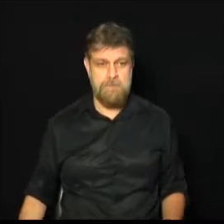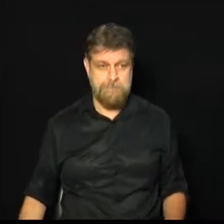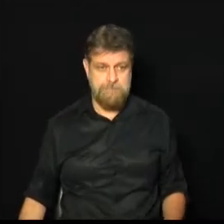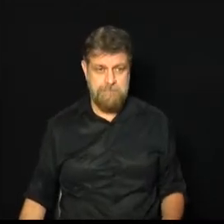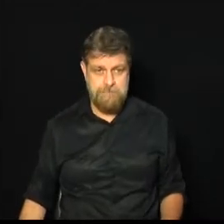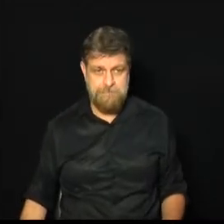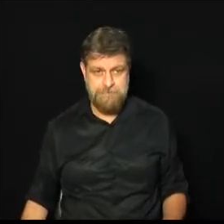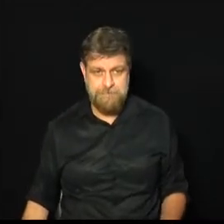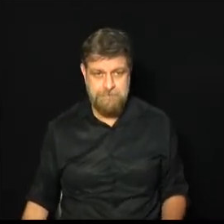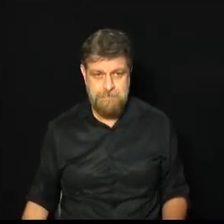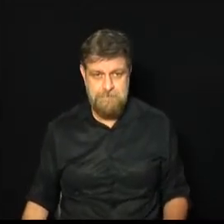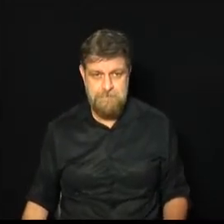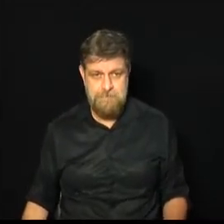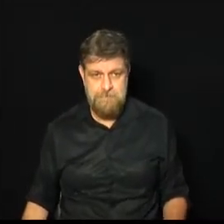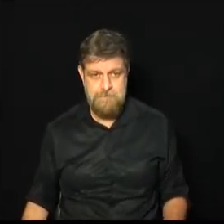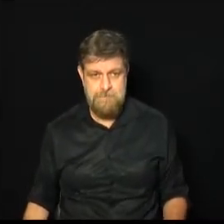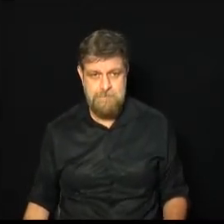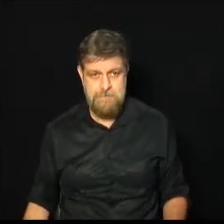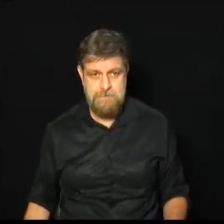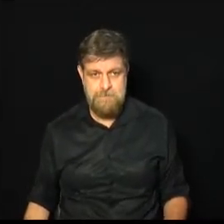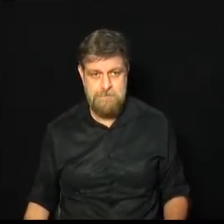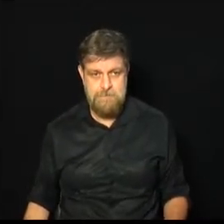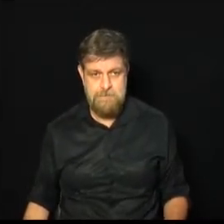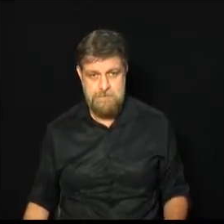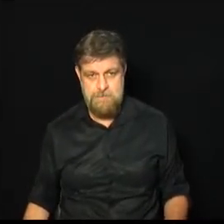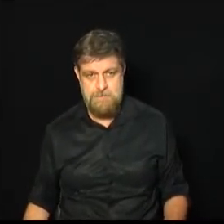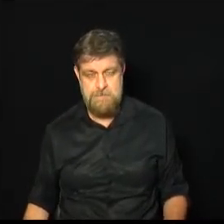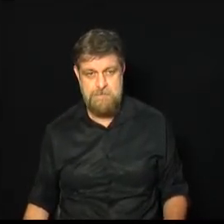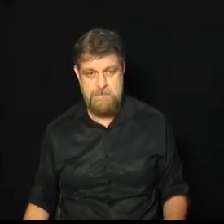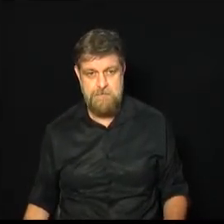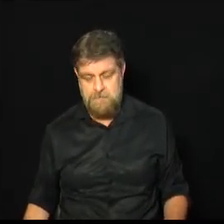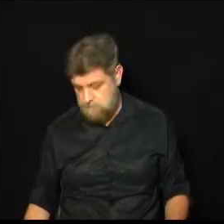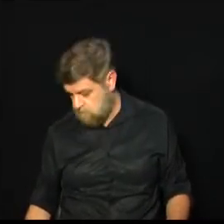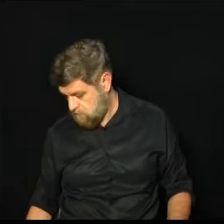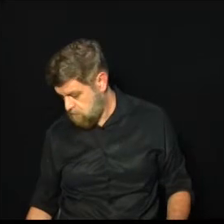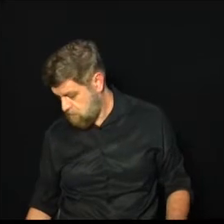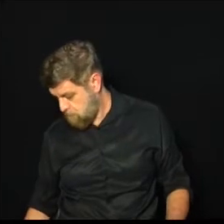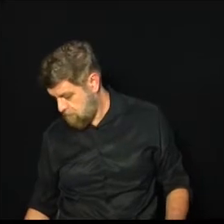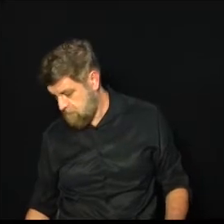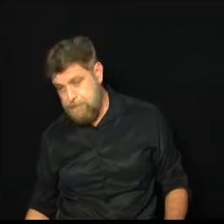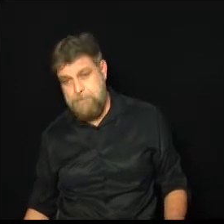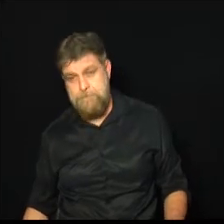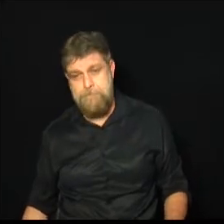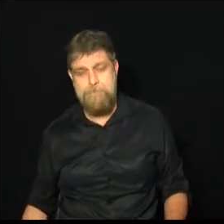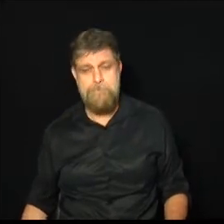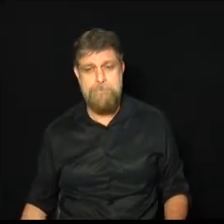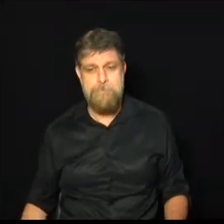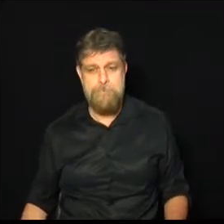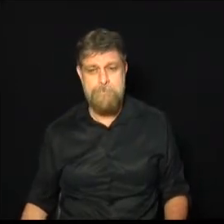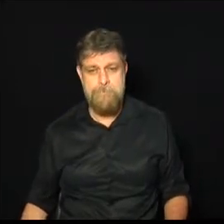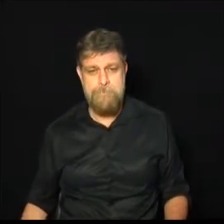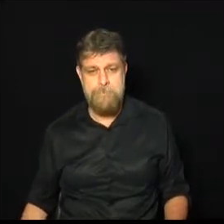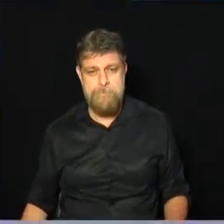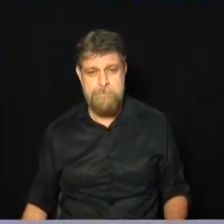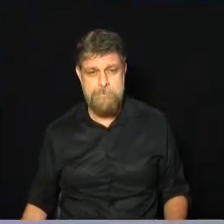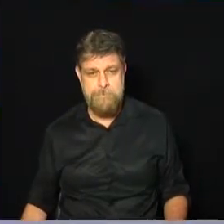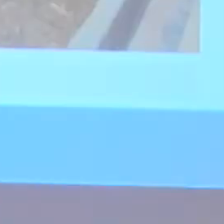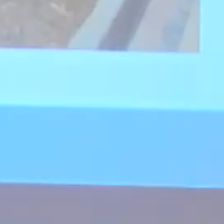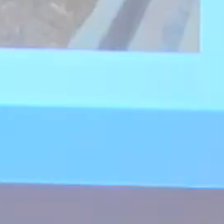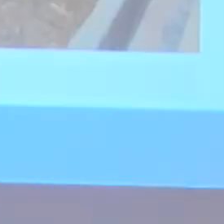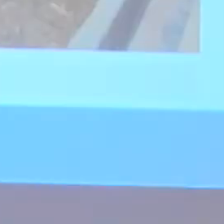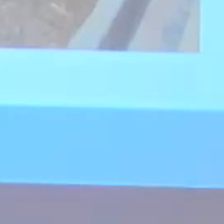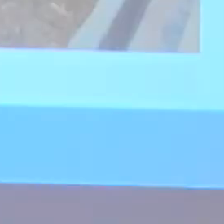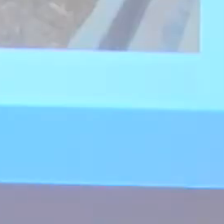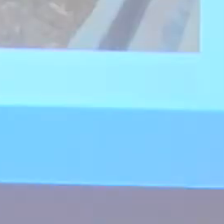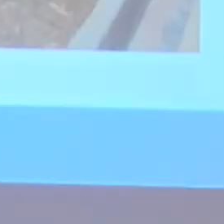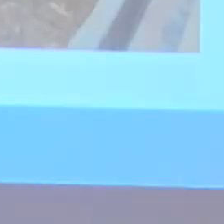já mencionei todas, aqui pelo menos as principais, que estão previstas serem feitas nos próximos meses. Depois nós temos uma